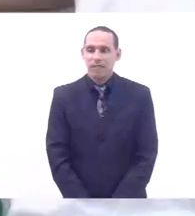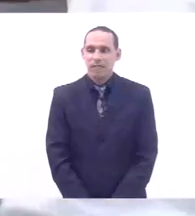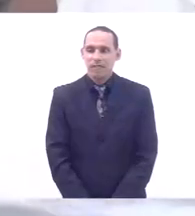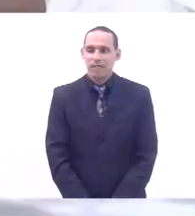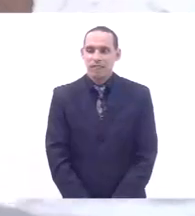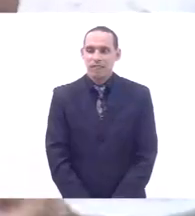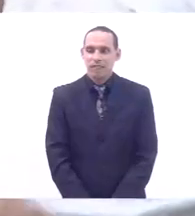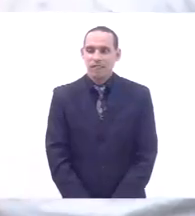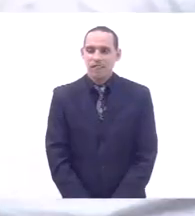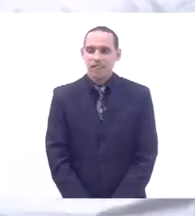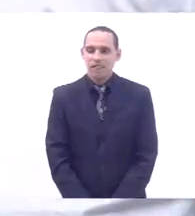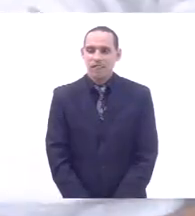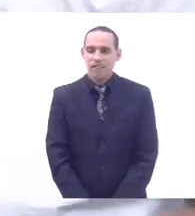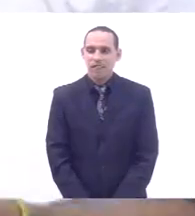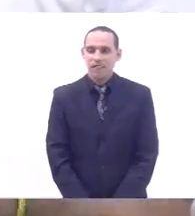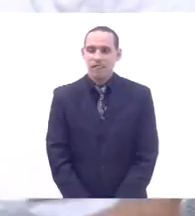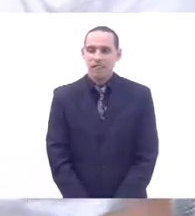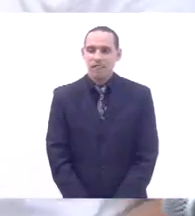Eixo, olô, kio.